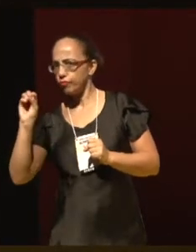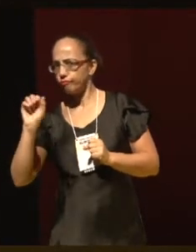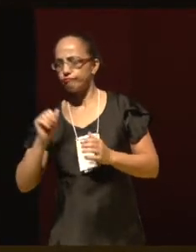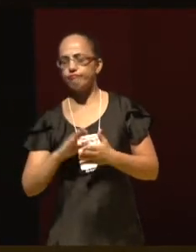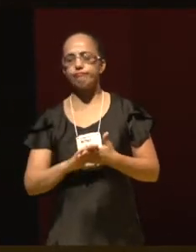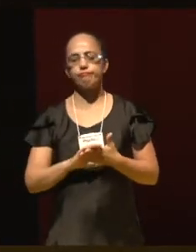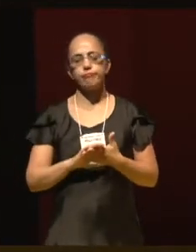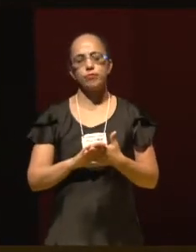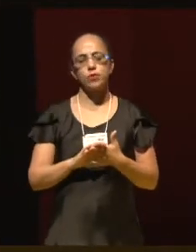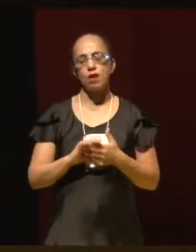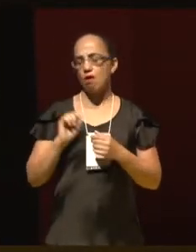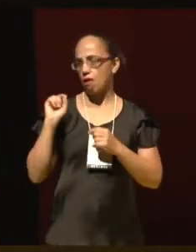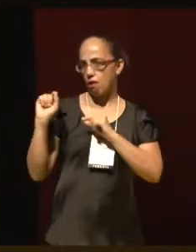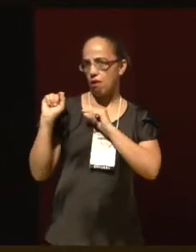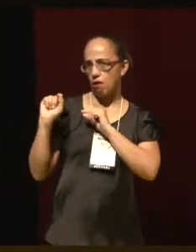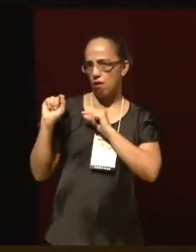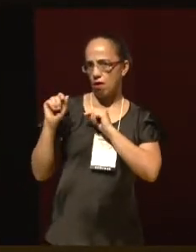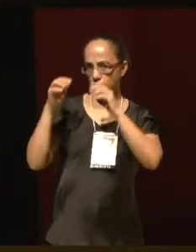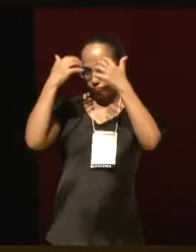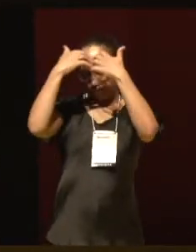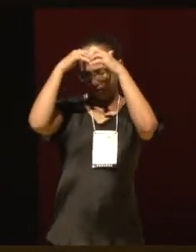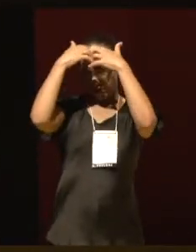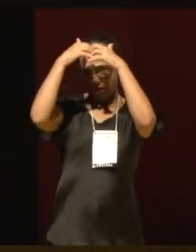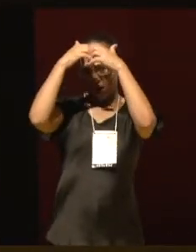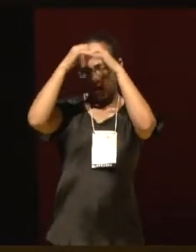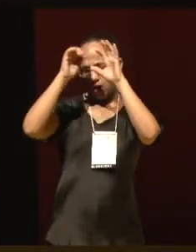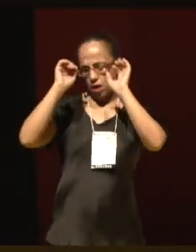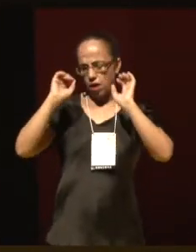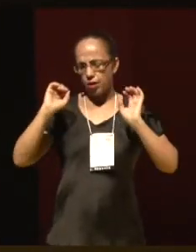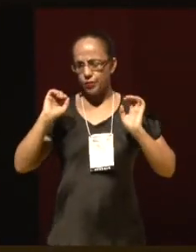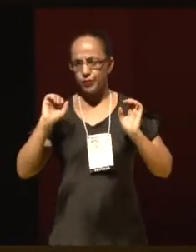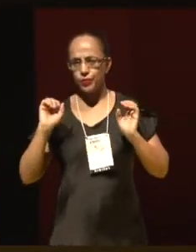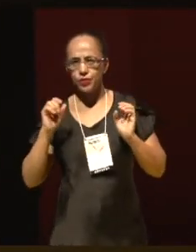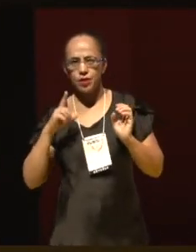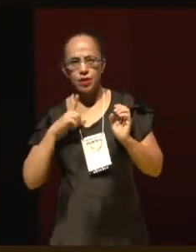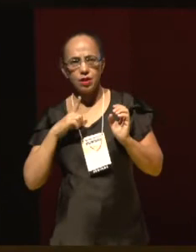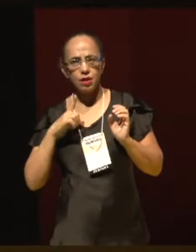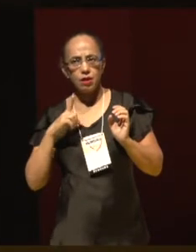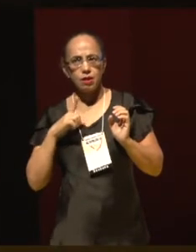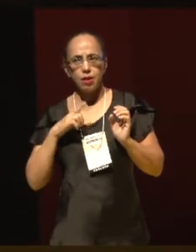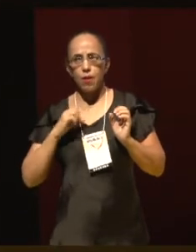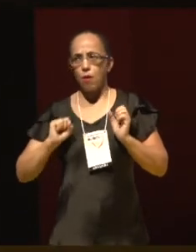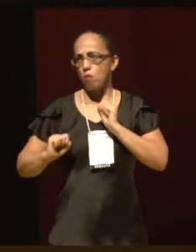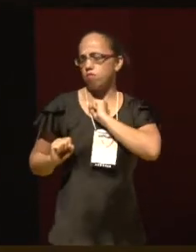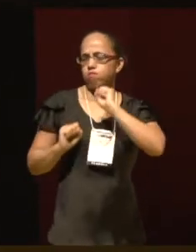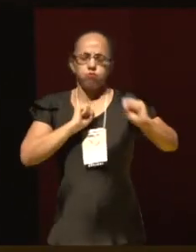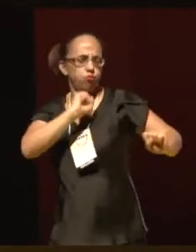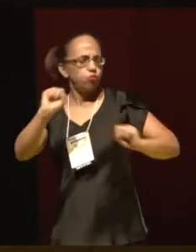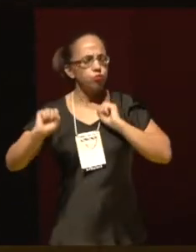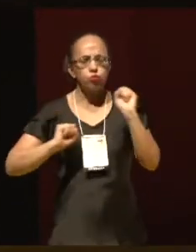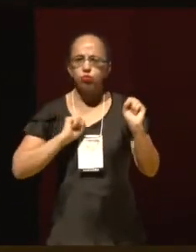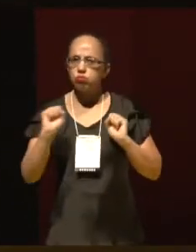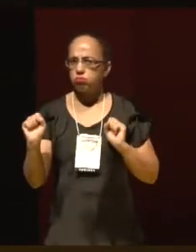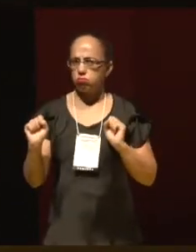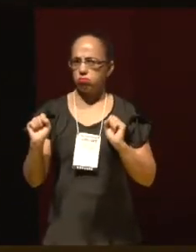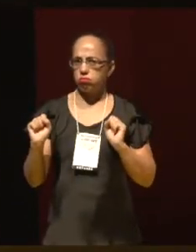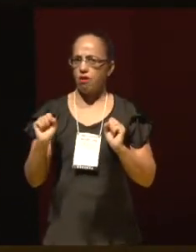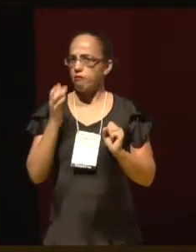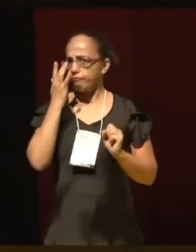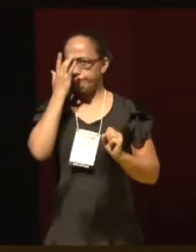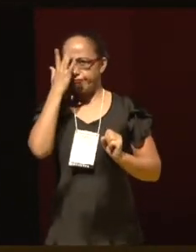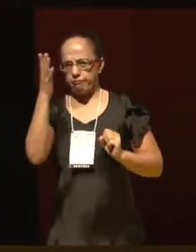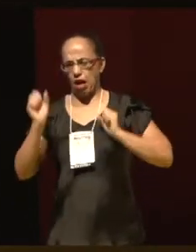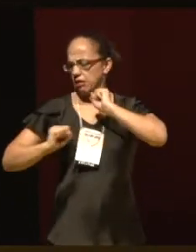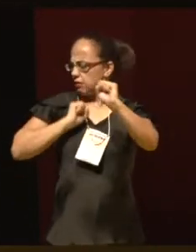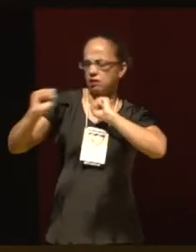O cérebro de impulso é aquele cérebro que tem impulsividade, que reage